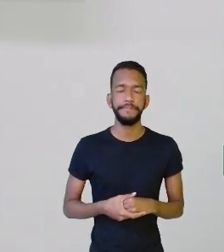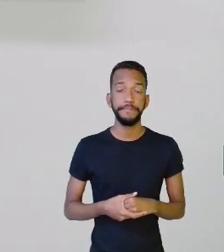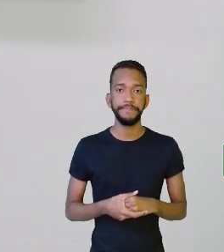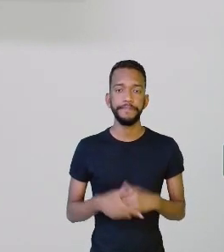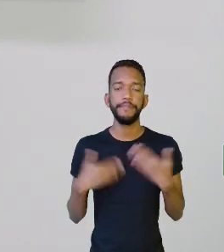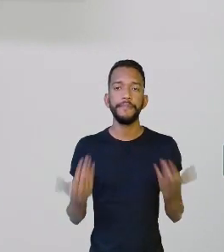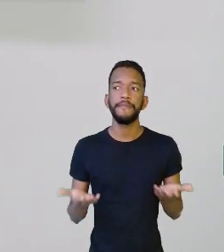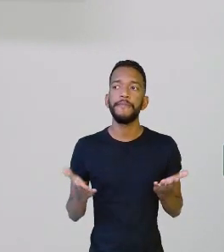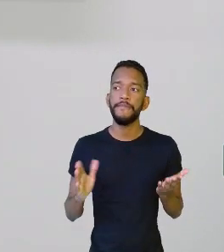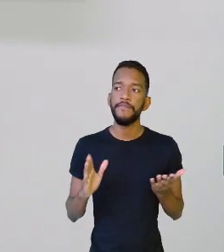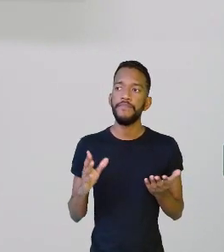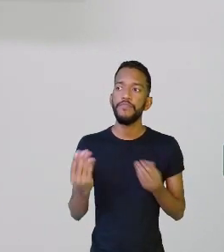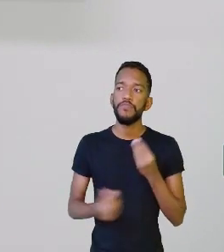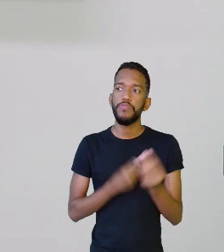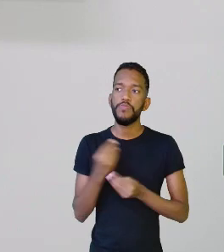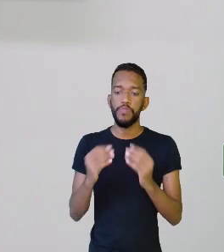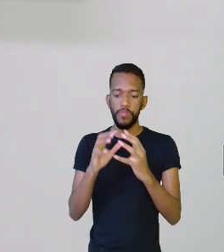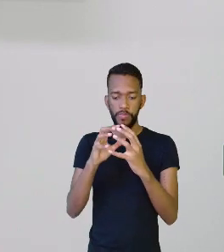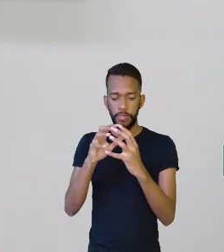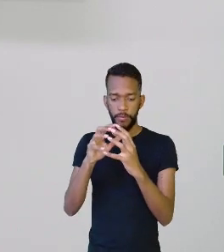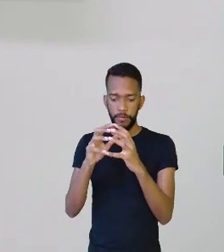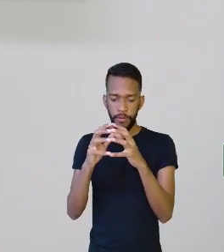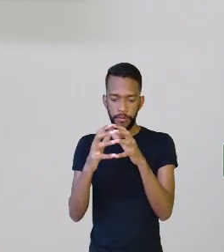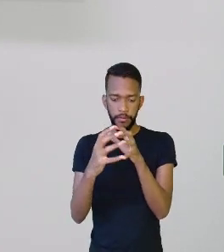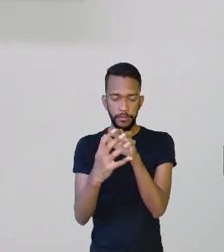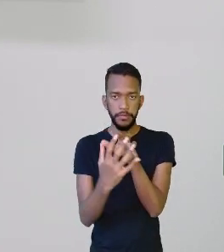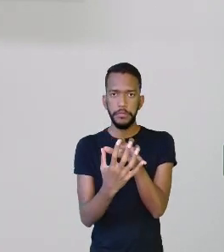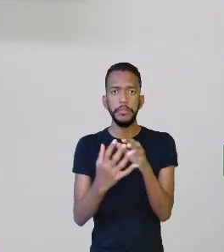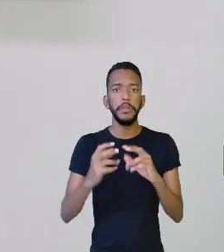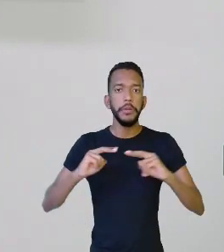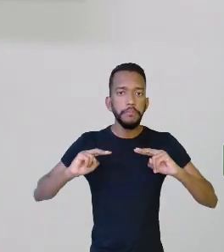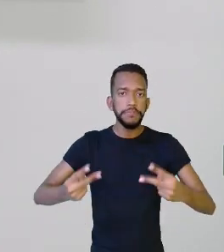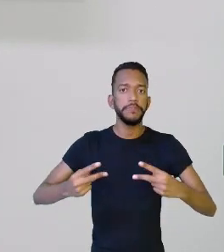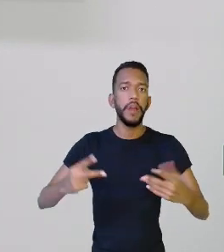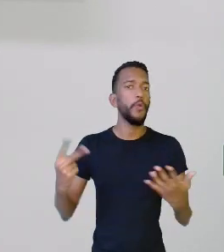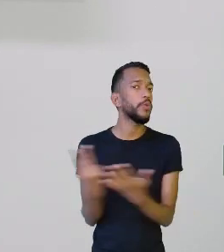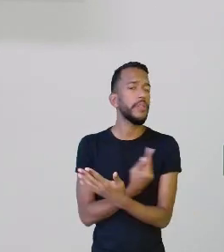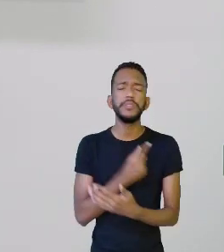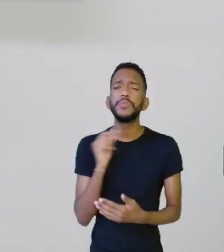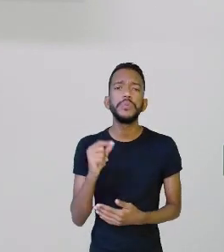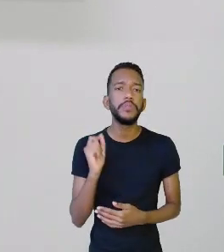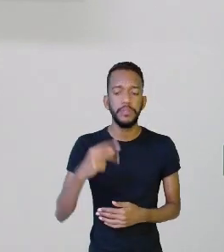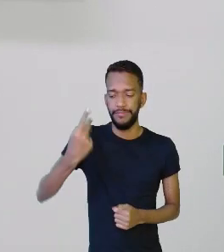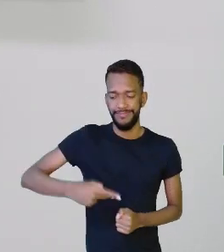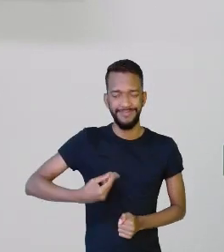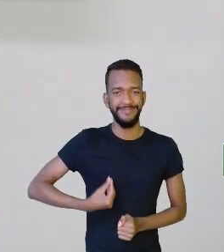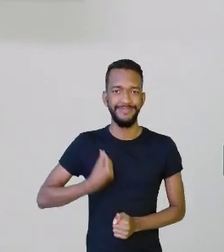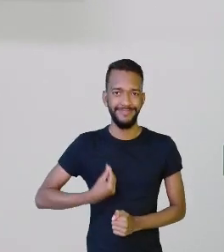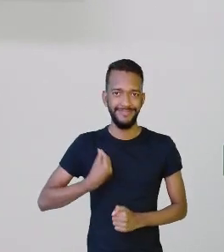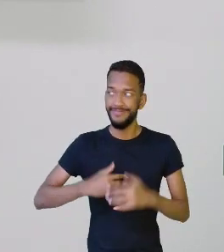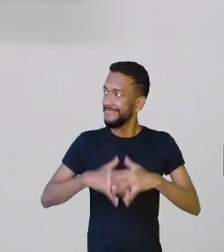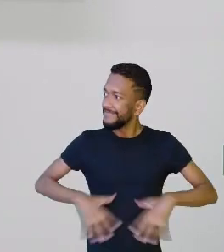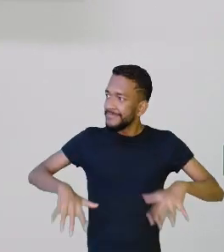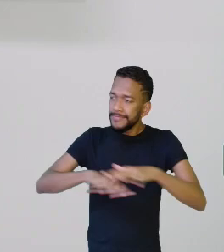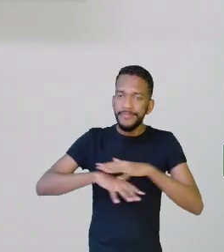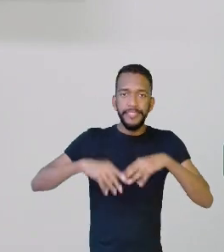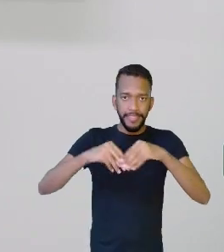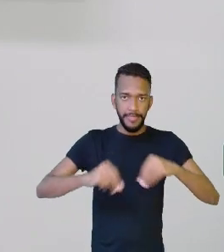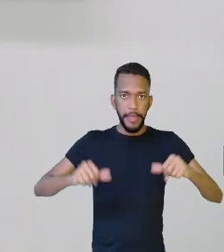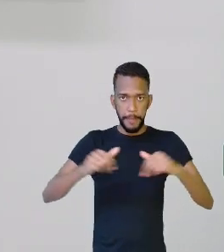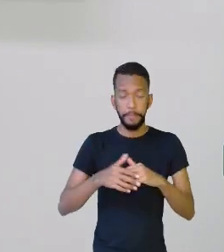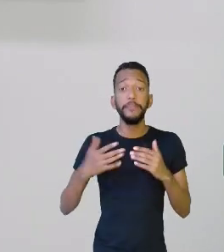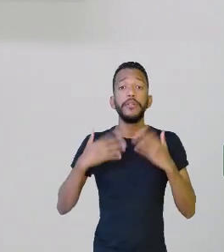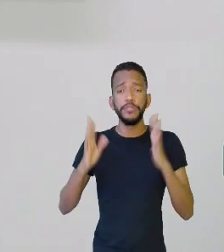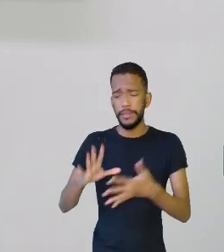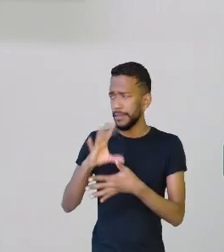Então, quais são as consequências desse movimento de rotação para os habitantes da Terra? Como eu já falei para vocês, com